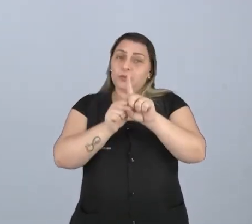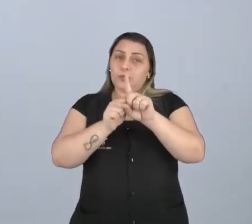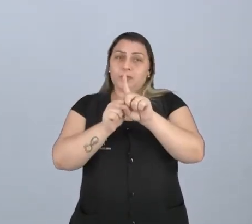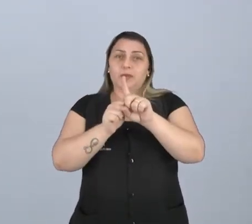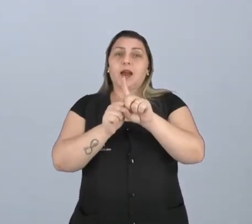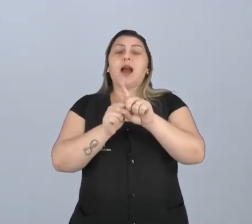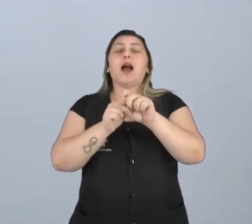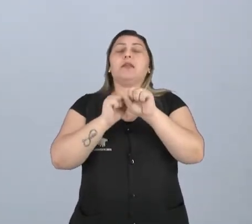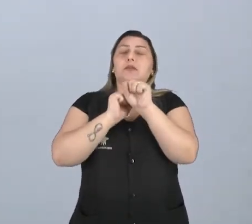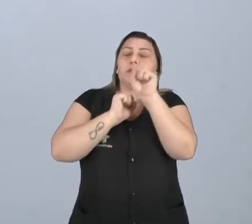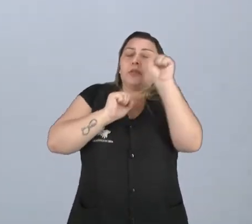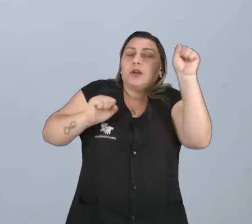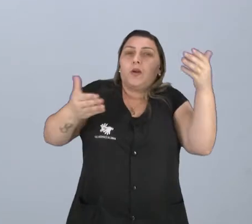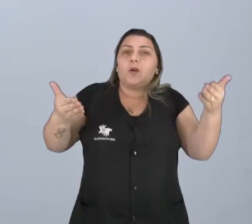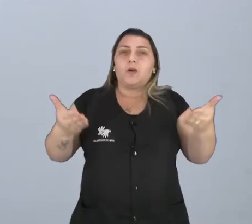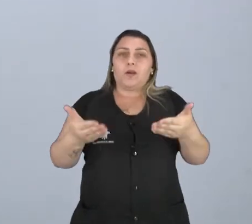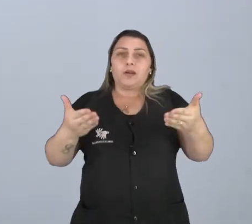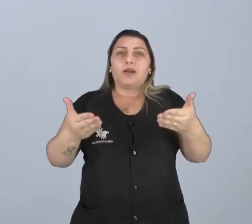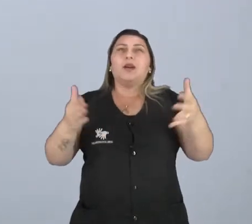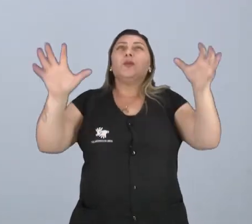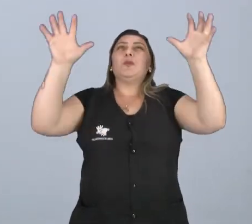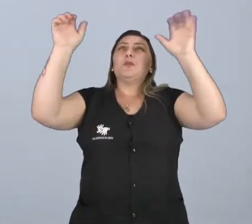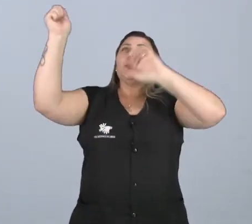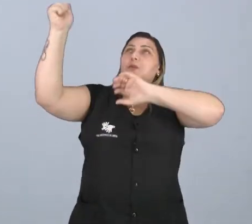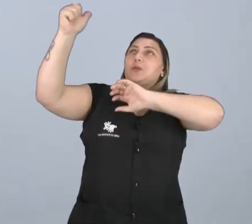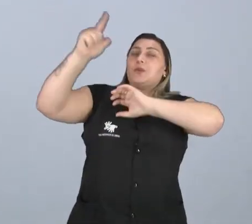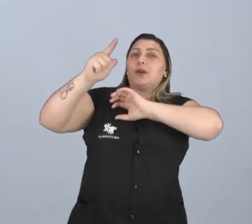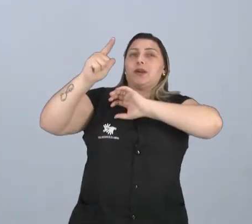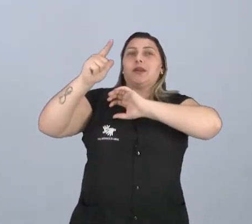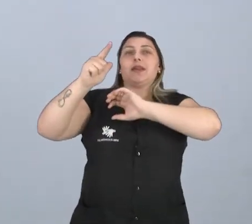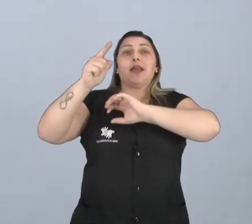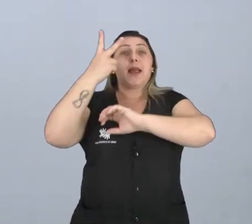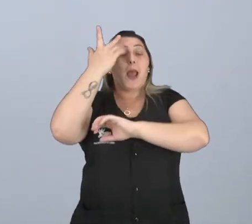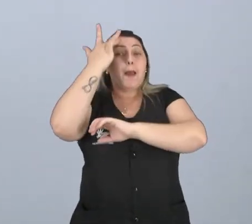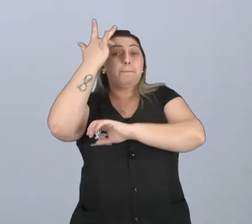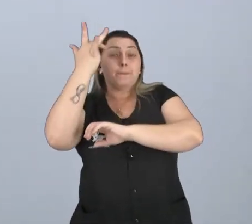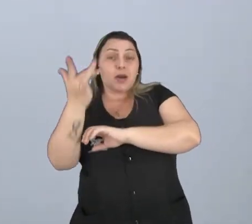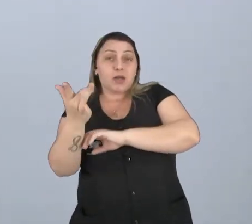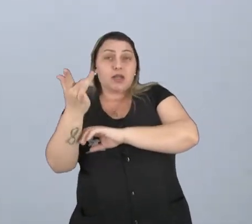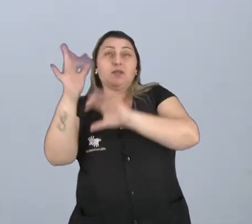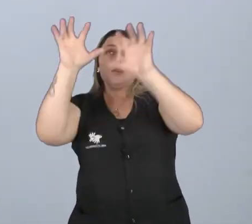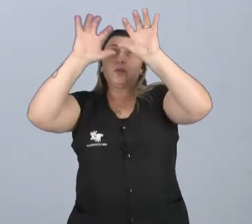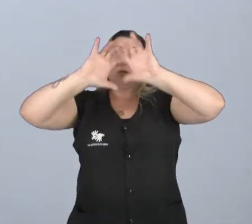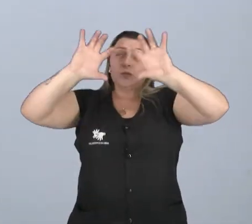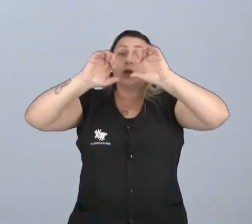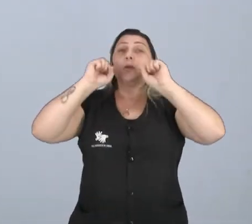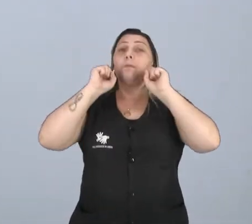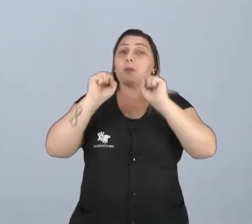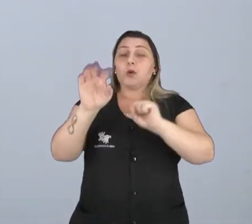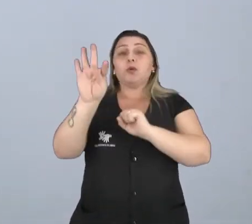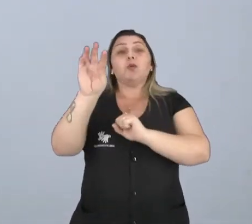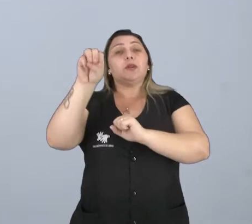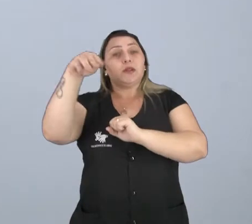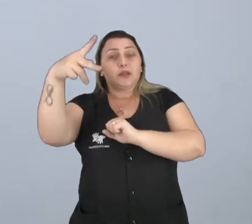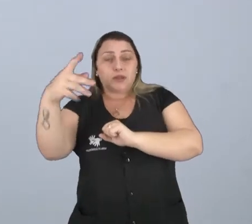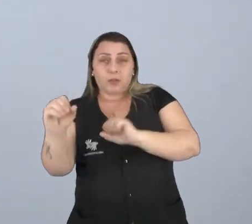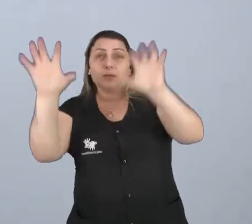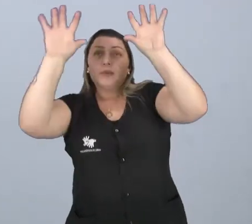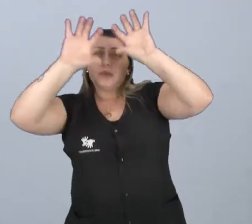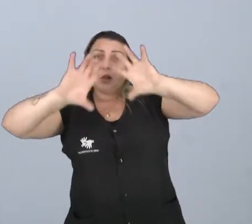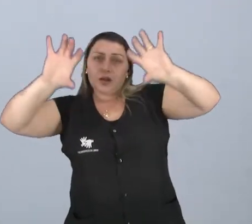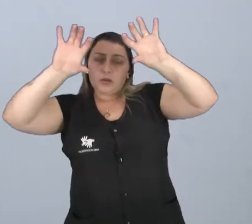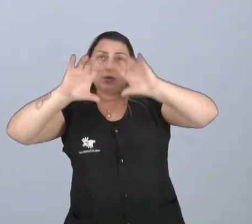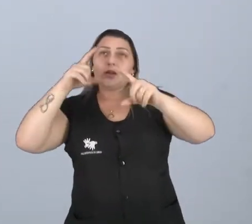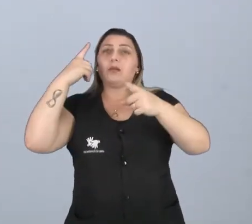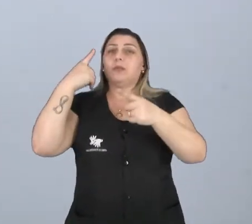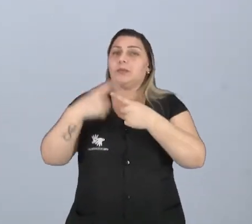posso acordar hoje e dizer, ah, o tempo está ensolarado, de fato. E amanhã, se não estiver ensolarado, estiver nublado, eu posso dizer, o tempo está nublado, porque